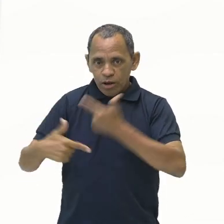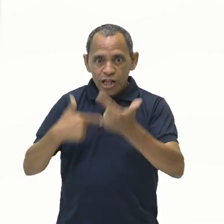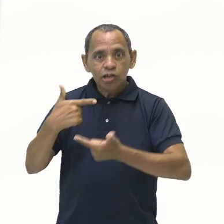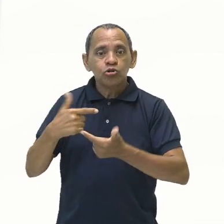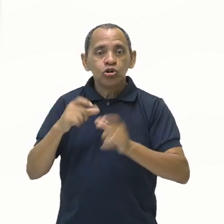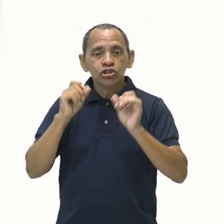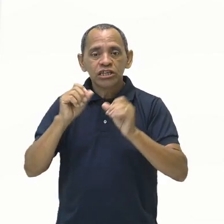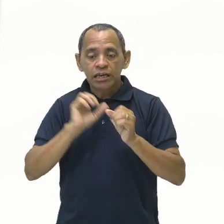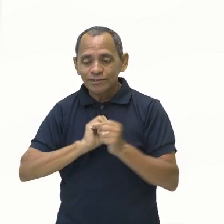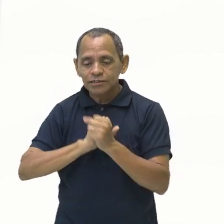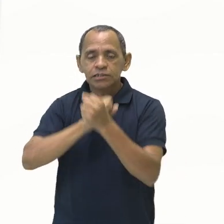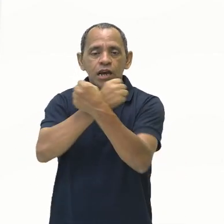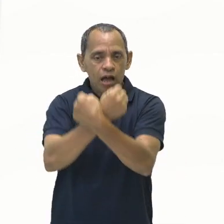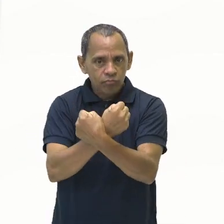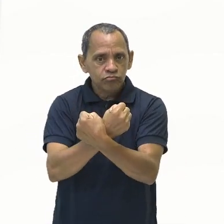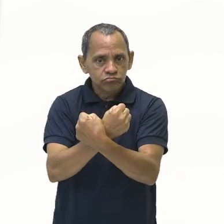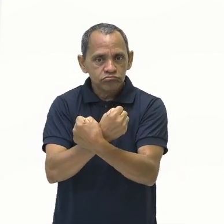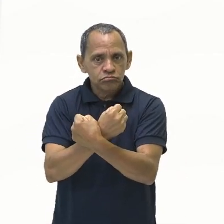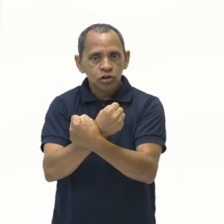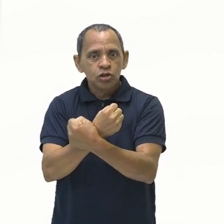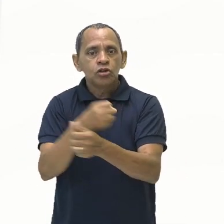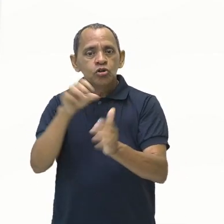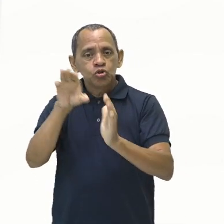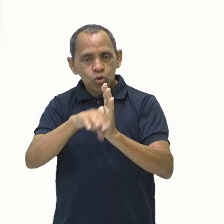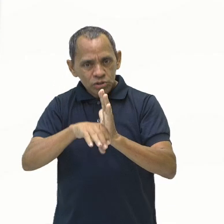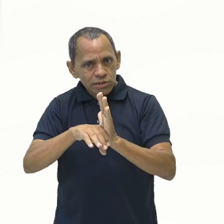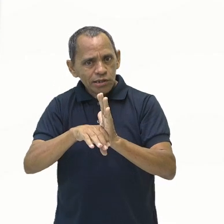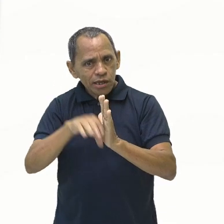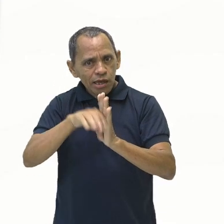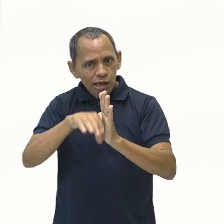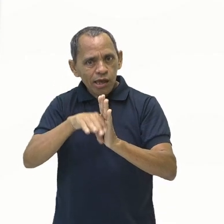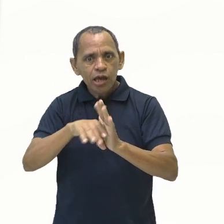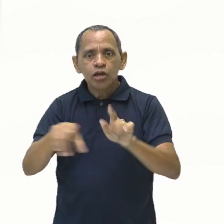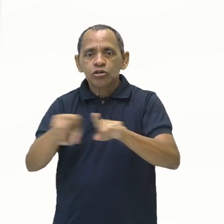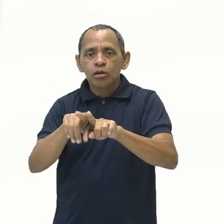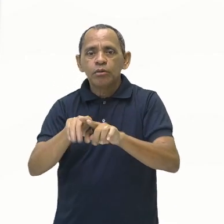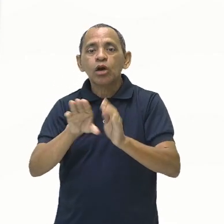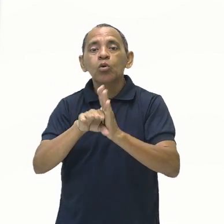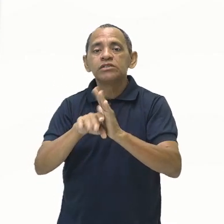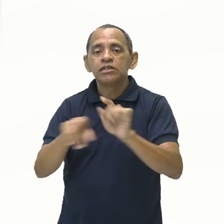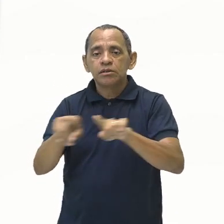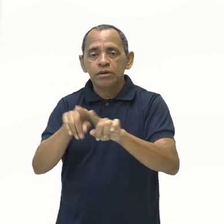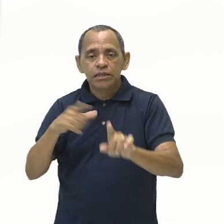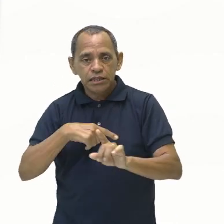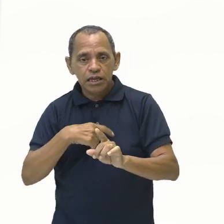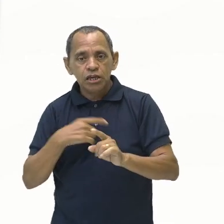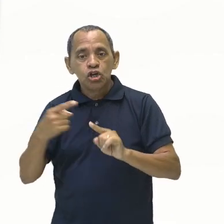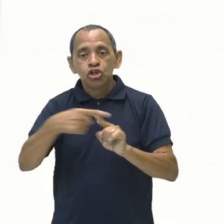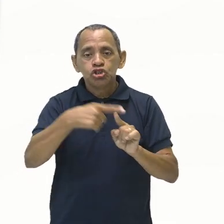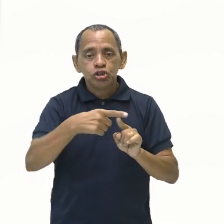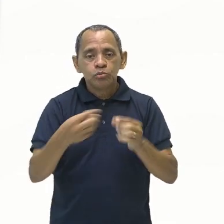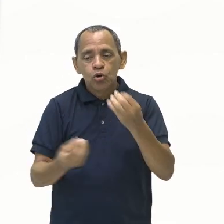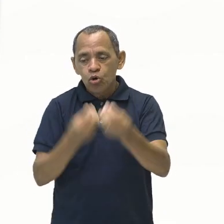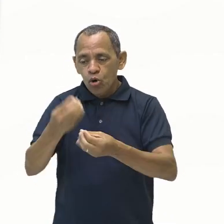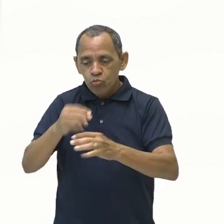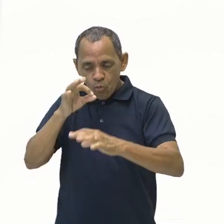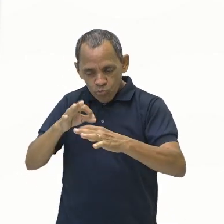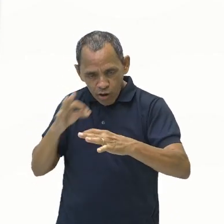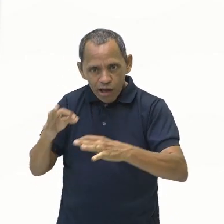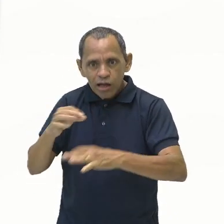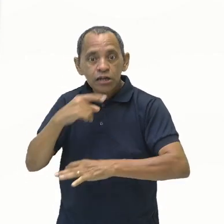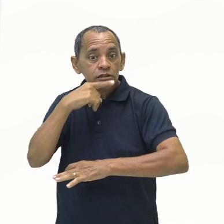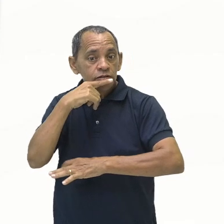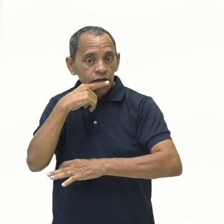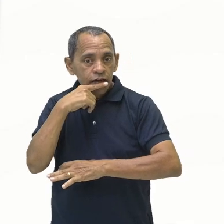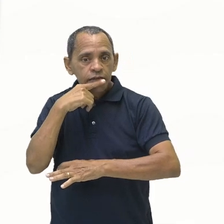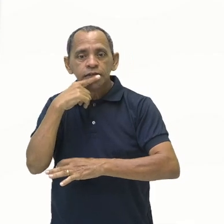dentro do contexto da colonização do Brasil e em relação a plantações de cana-de-açúcar, vai